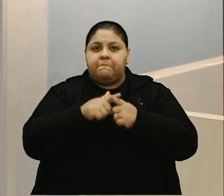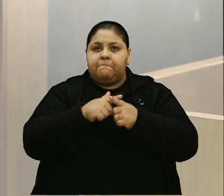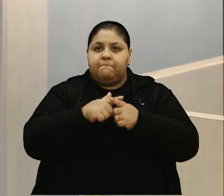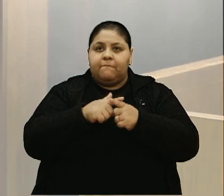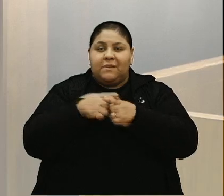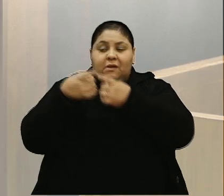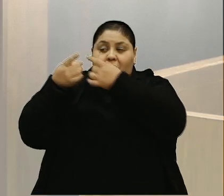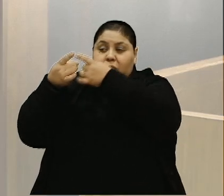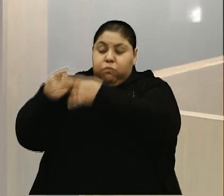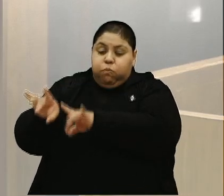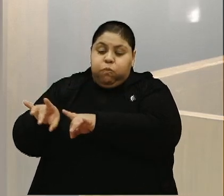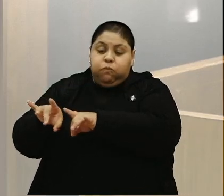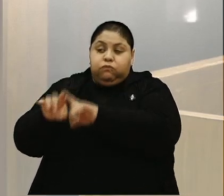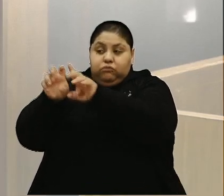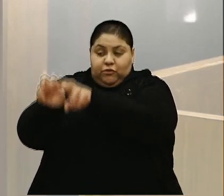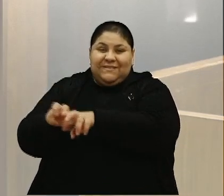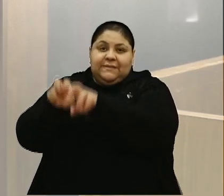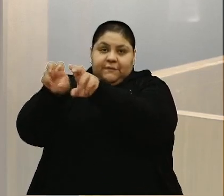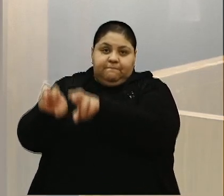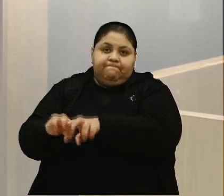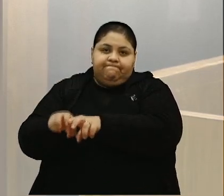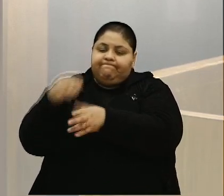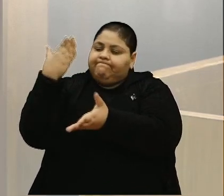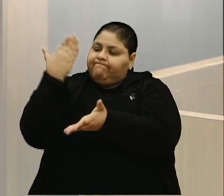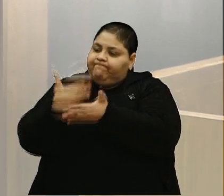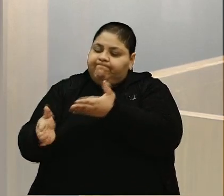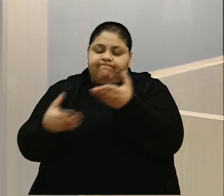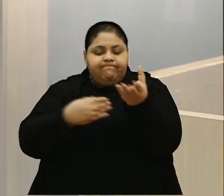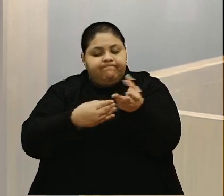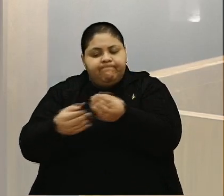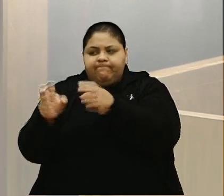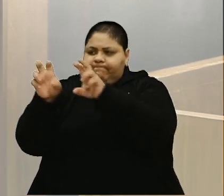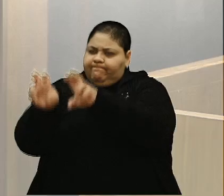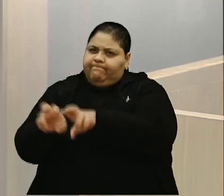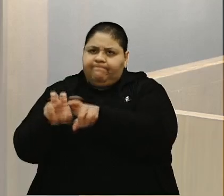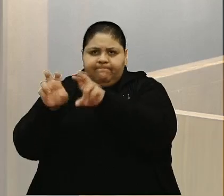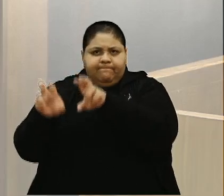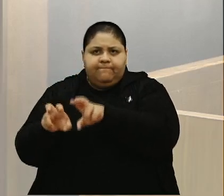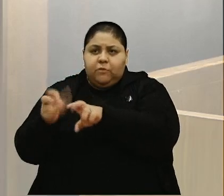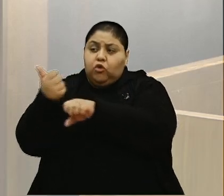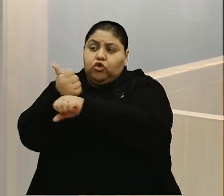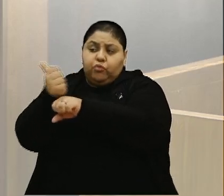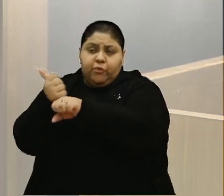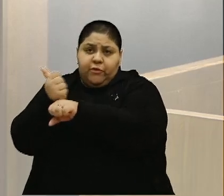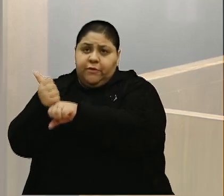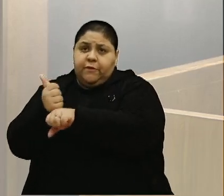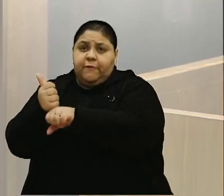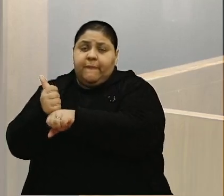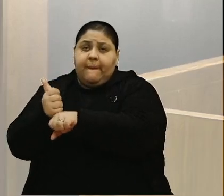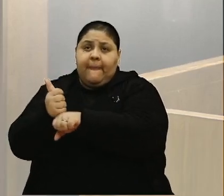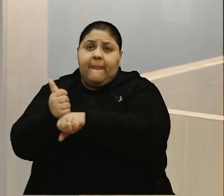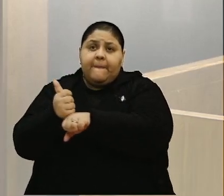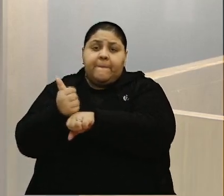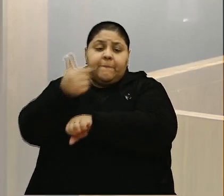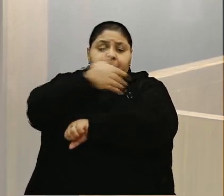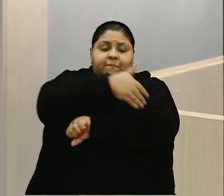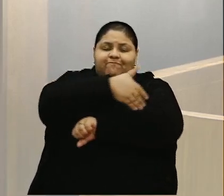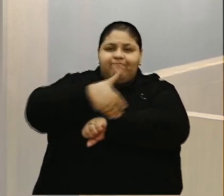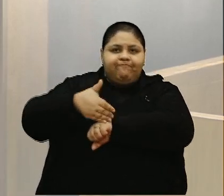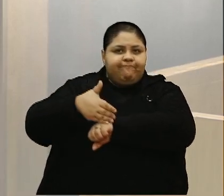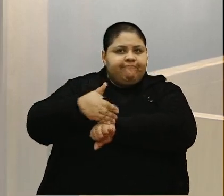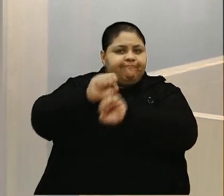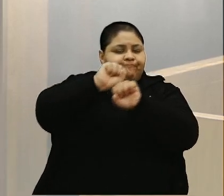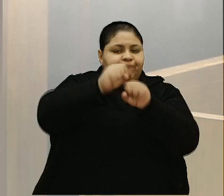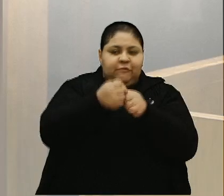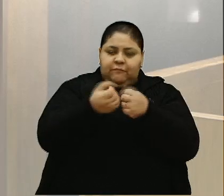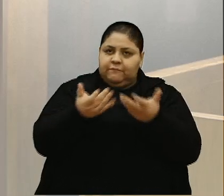danificado o nosso interior. Perdemos muito no interior. O nosso agricultor ficou sem ruas, o nosso